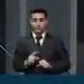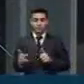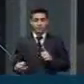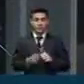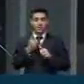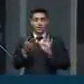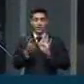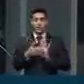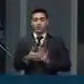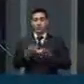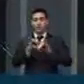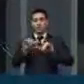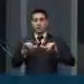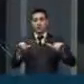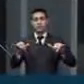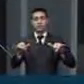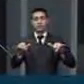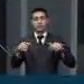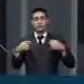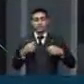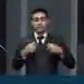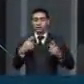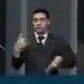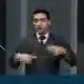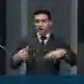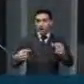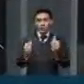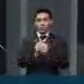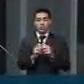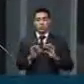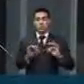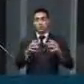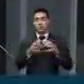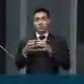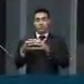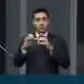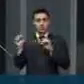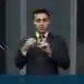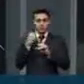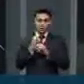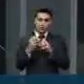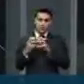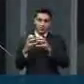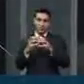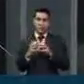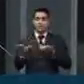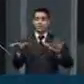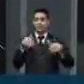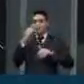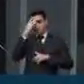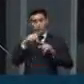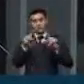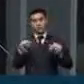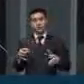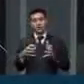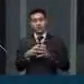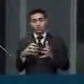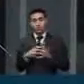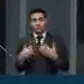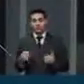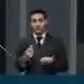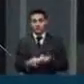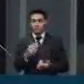propostas de campanha, abriu um franco diálogo com todos os setores da sociedade organizada, chamou os funcionários públicos naquele